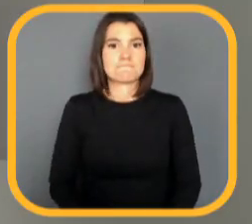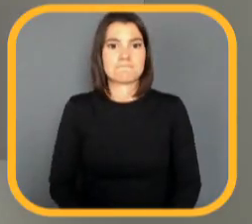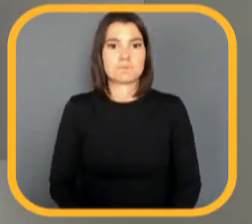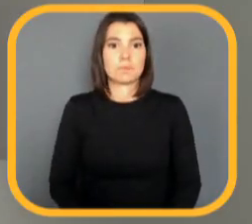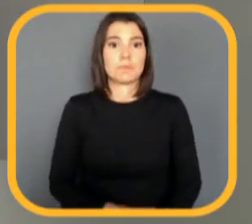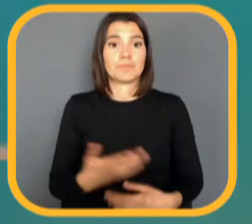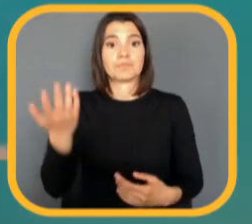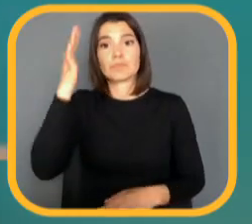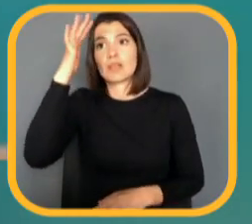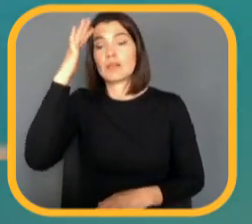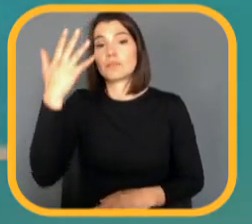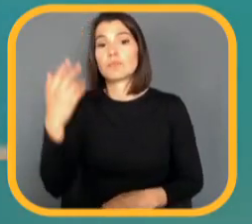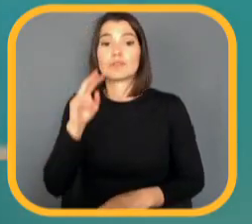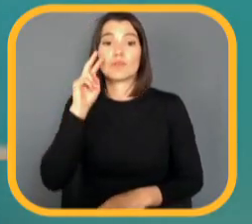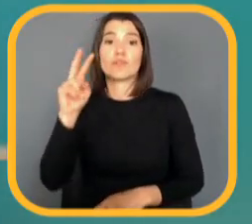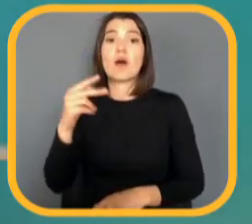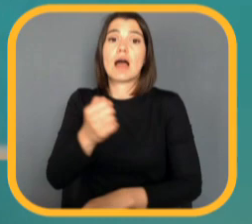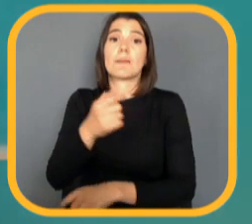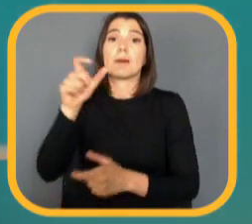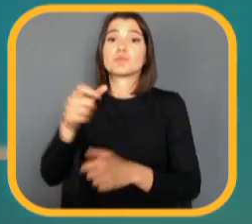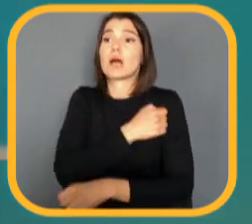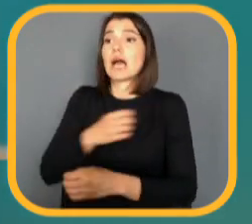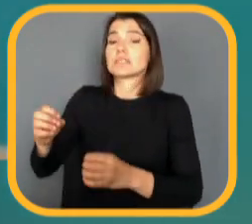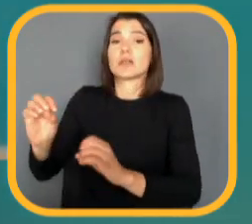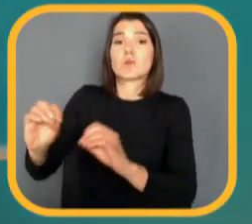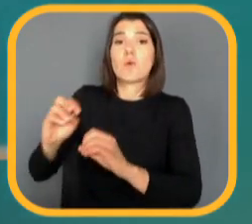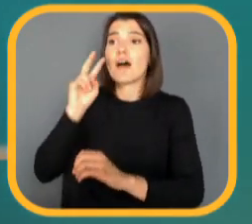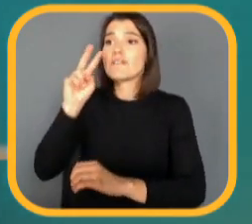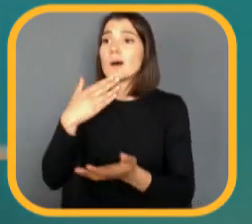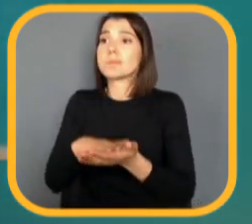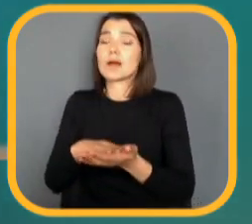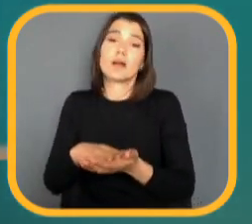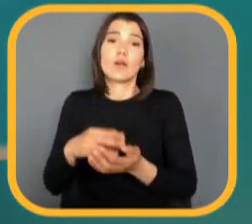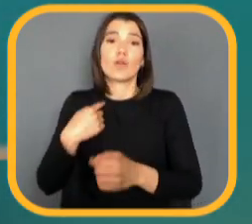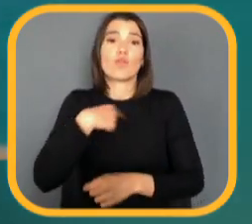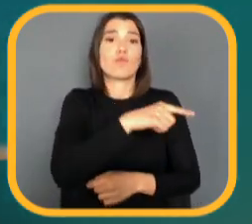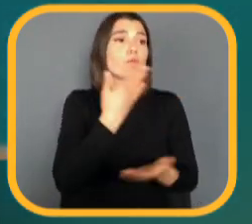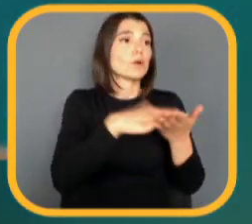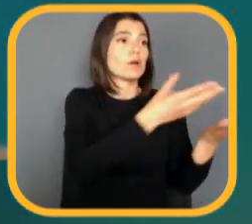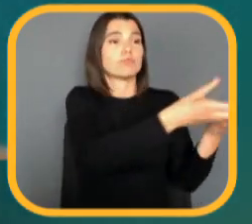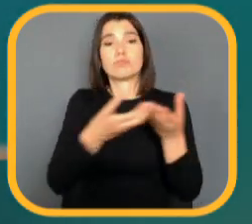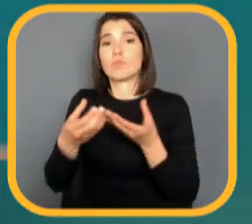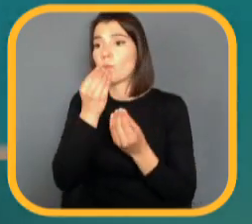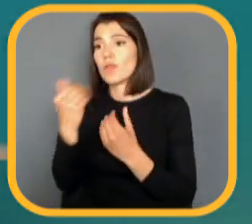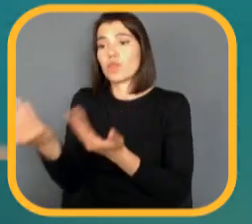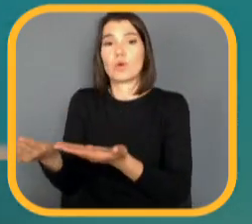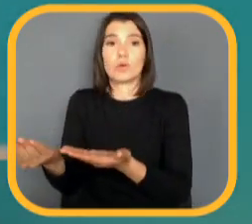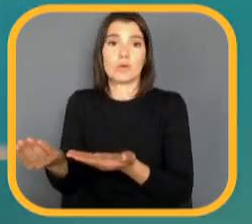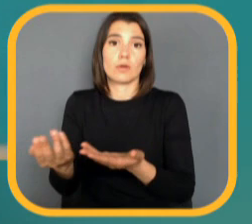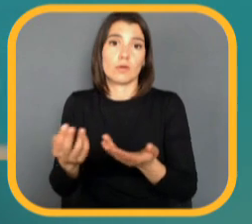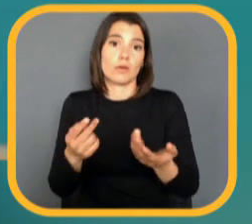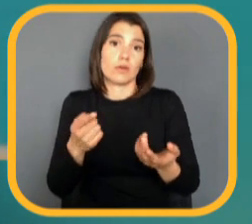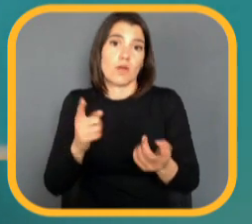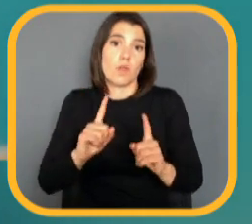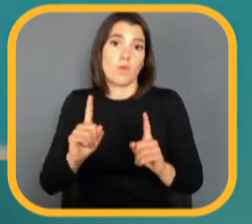não sei. Imagina que eu vejo um sem-abrigo à frente de um restaurante, que entro num restaurante e que lhe ofereço comida. Isso